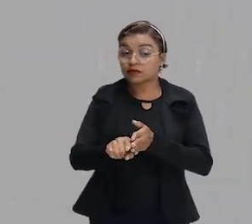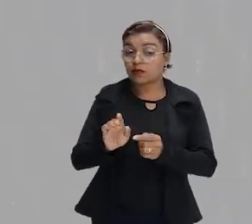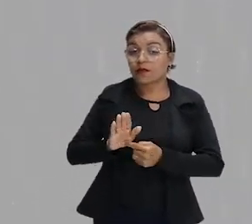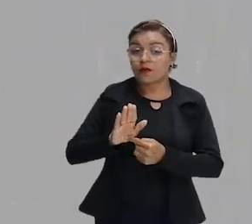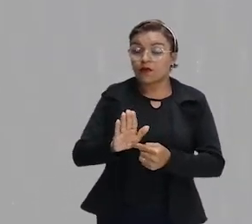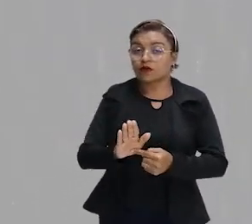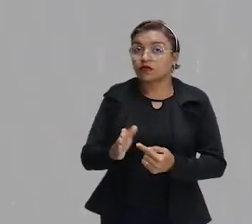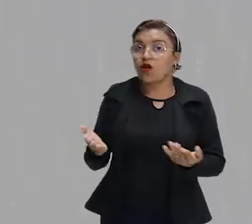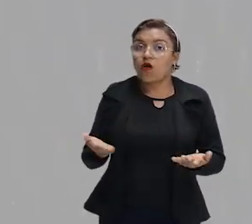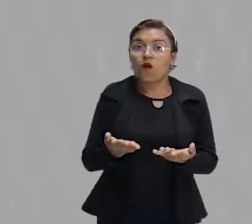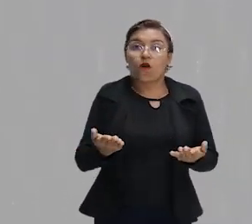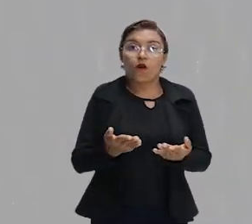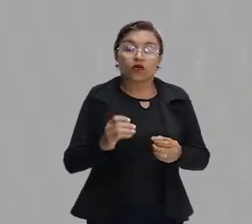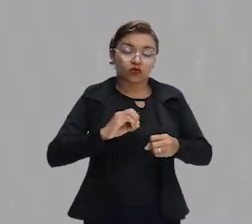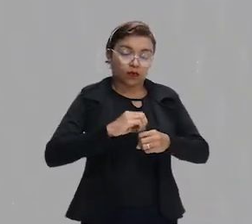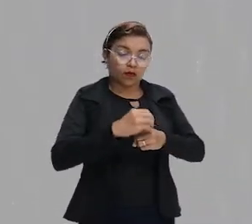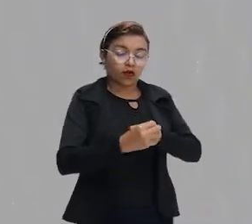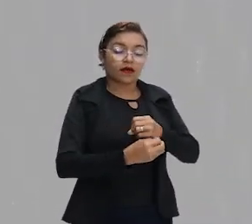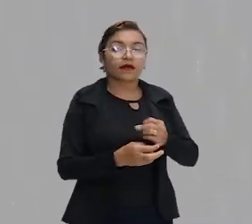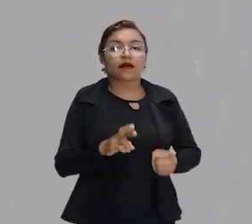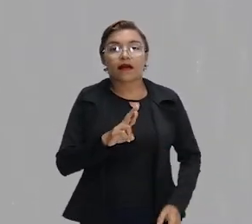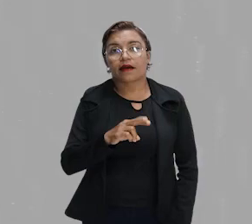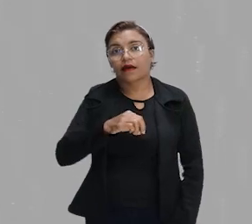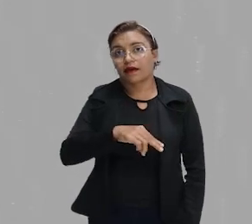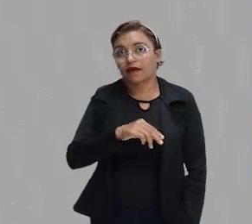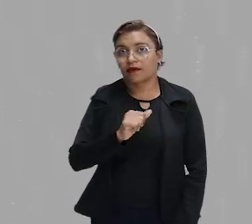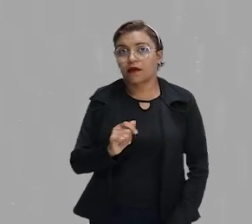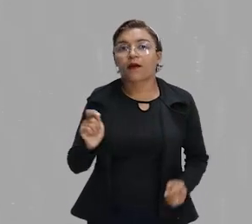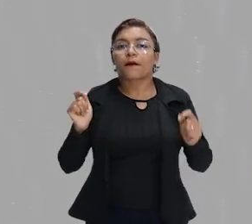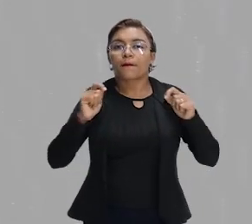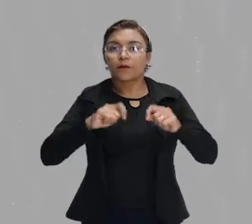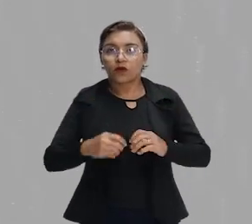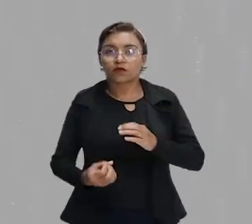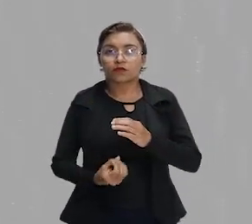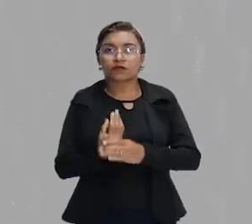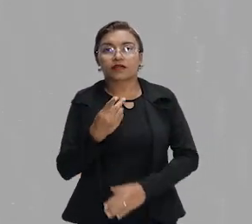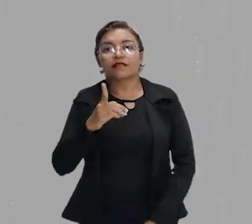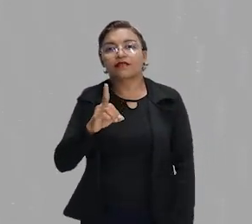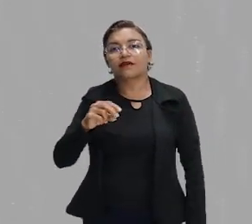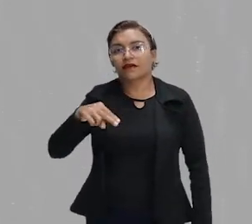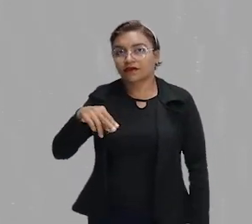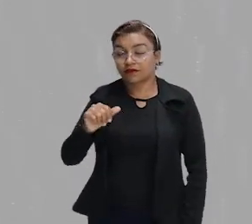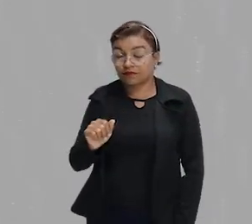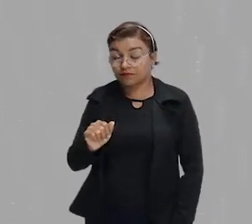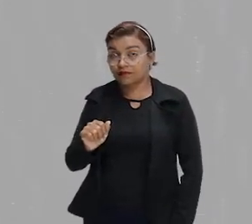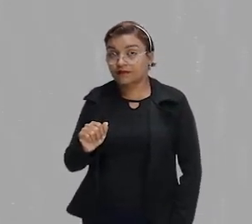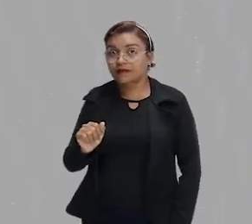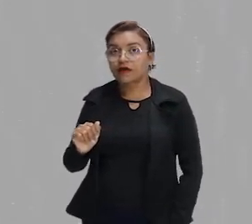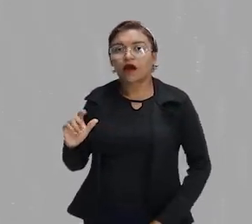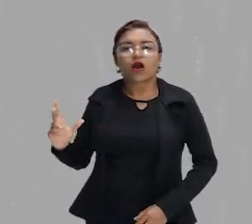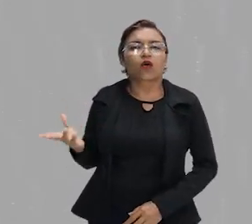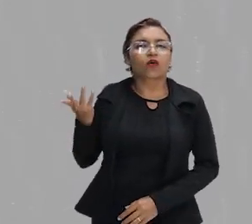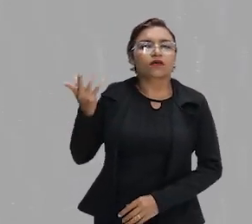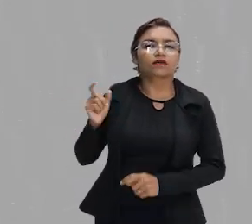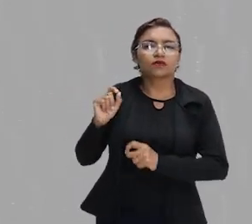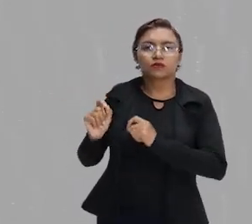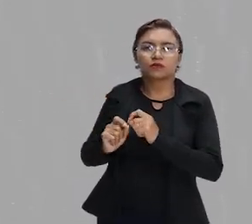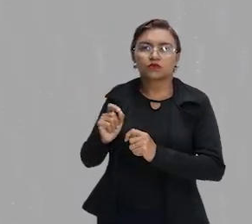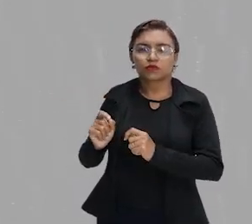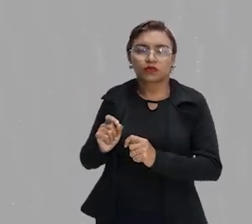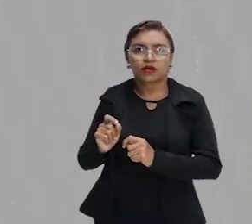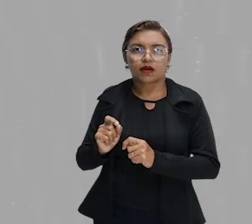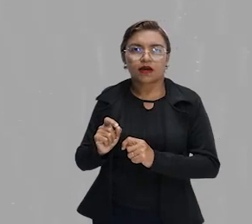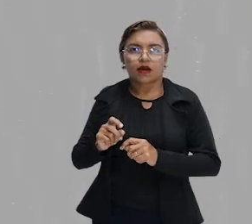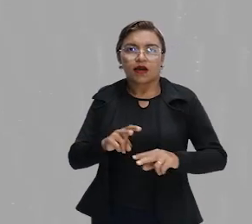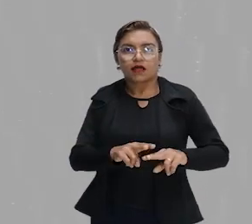hoje que uma molécula de RNA pode produzir DNA, acontecendo principalmente em